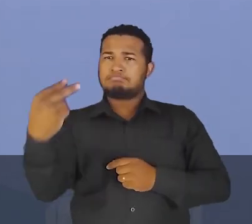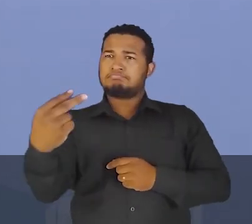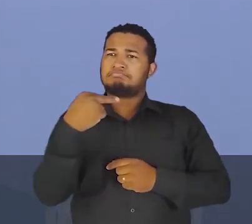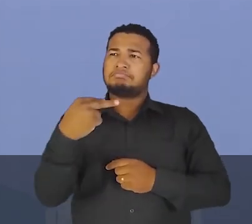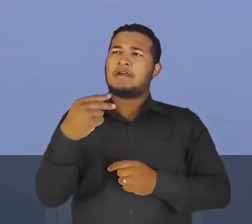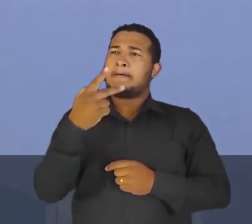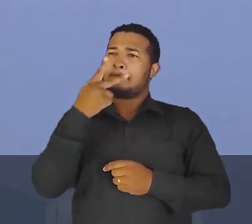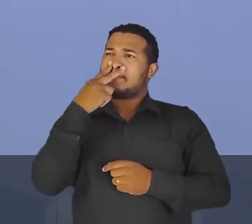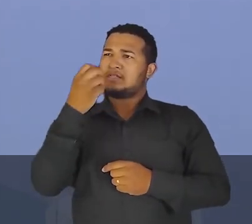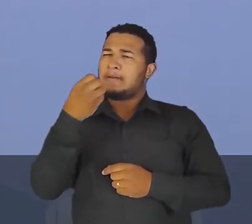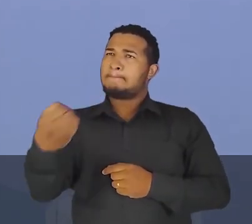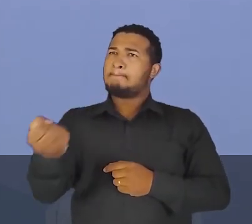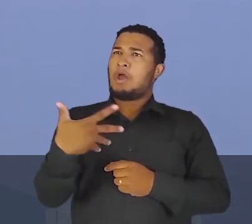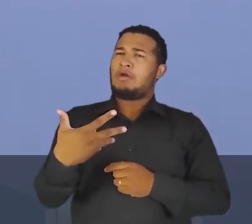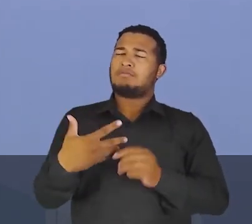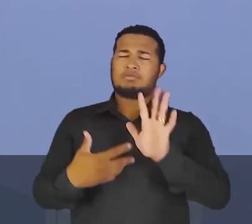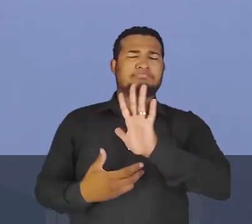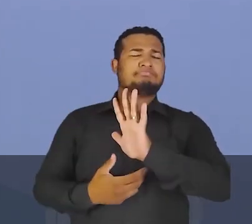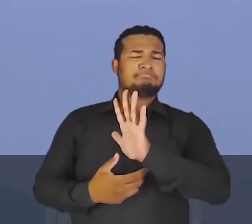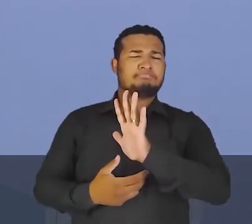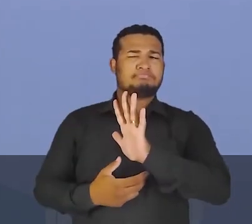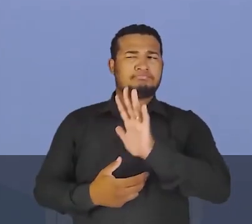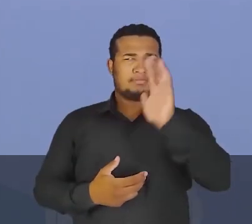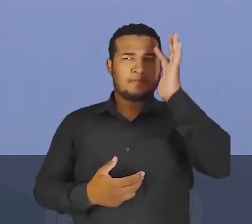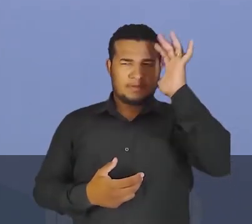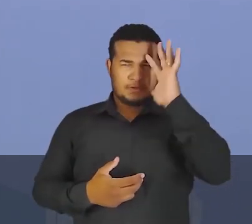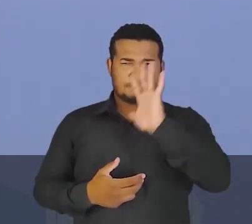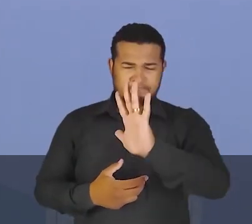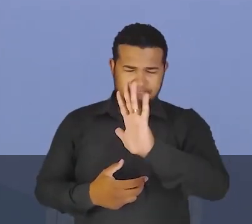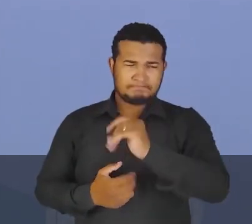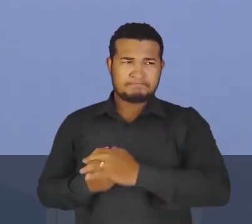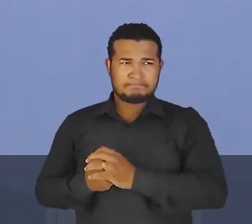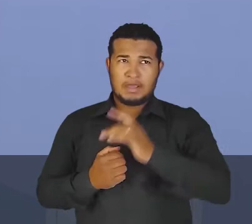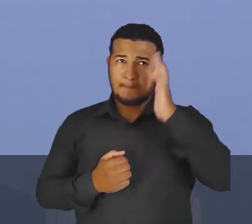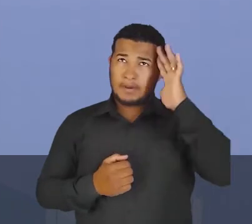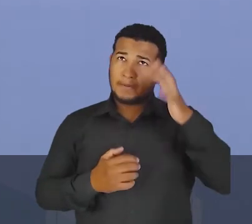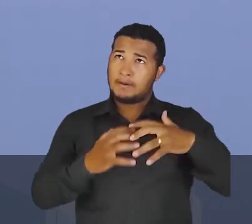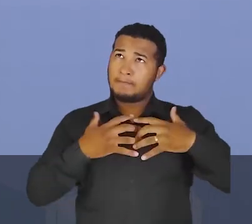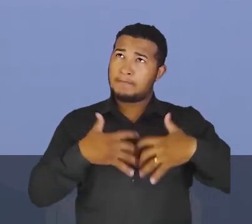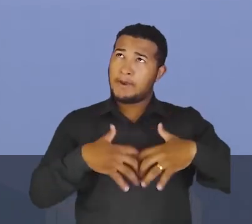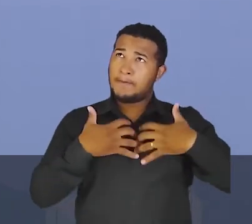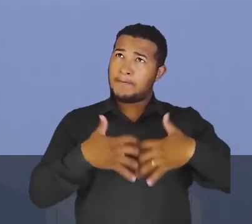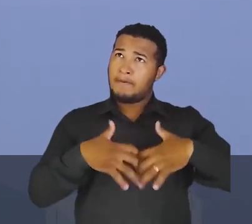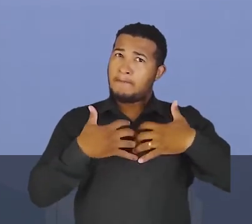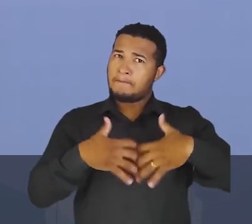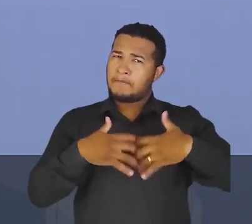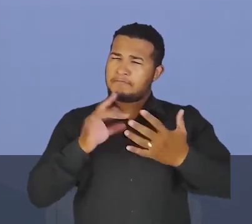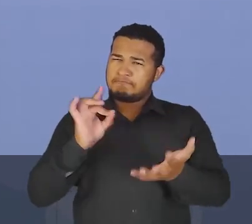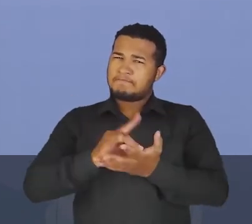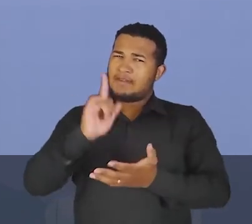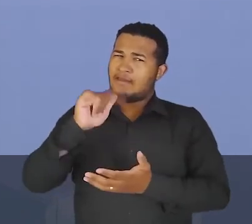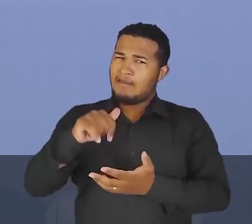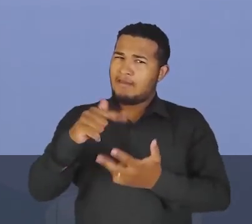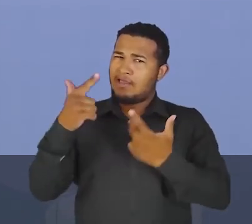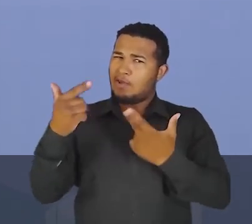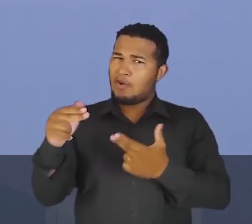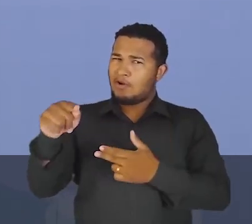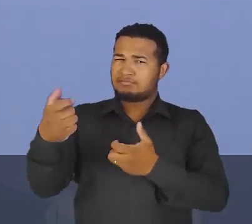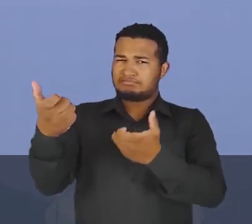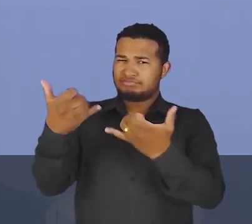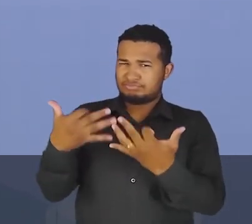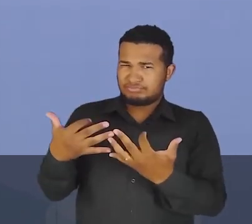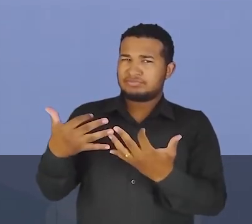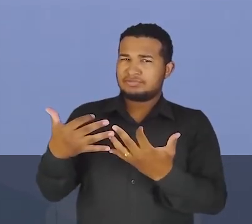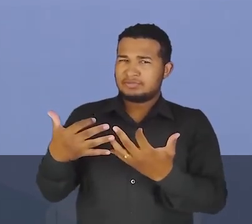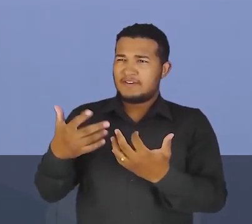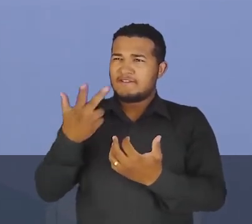para você, você fala, peraí, calma aí, deixa eu pensar um pouco mais sobre isso. Será que é isso mesmo, do jeito? Será que as coisas são desse jeito mesmo que